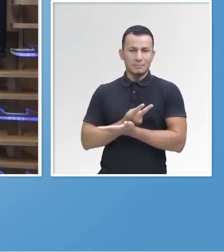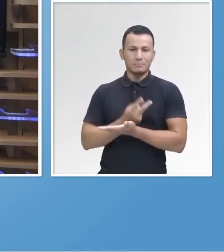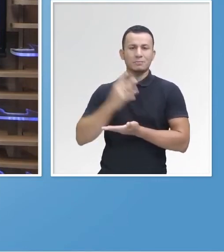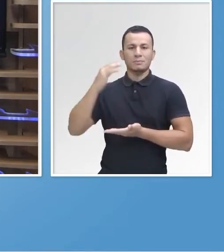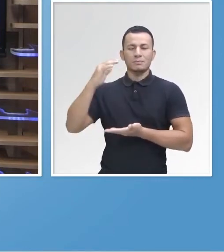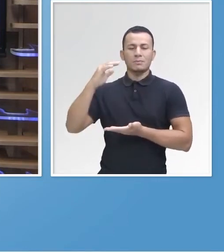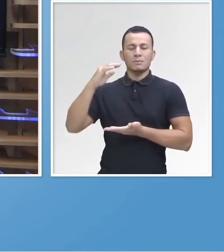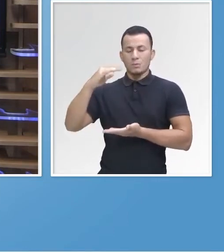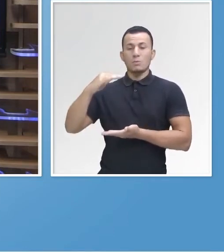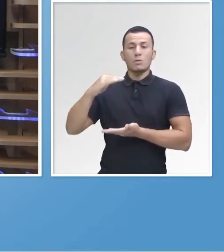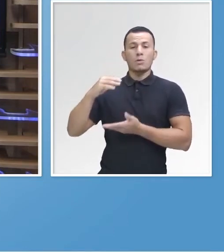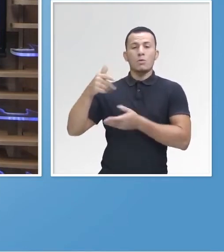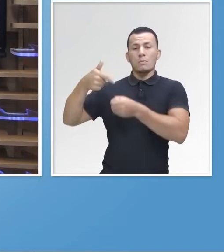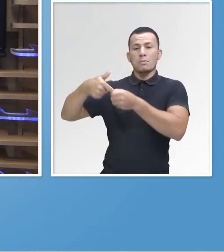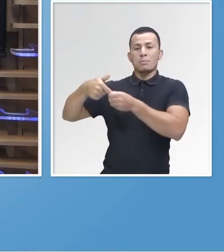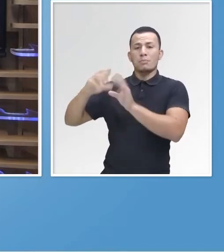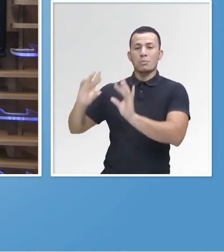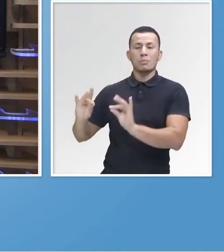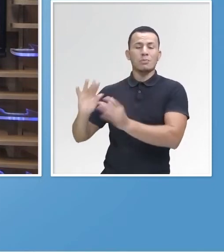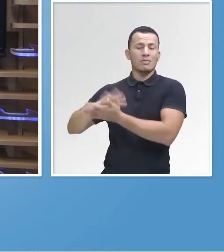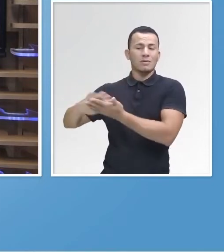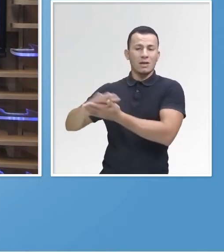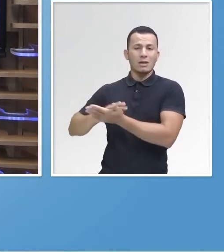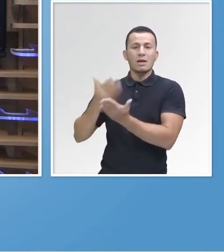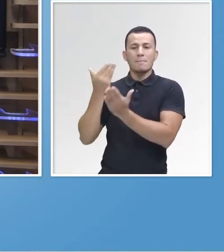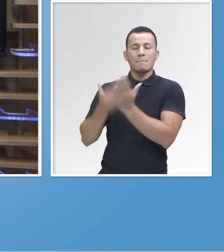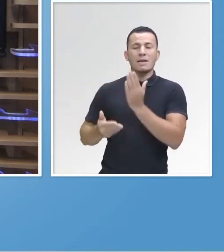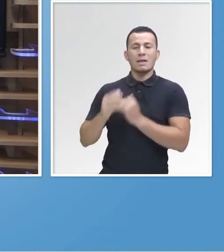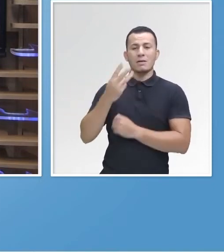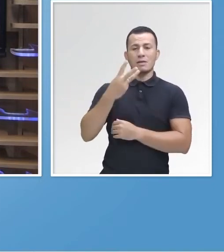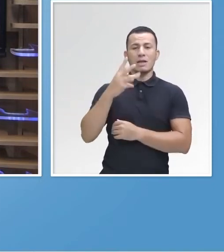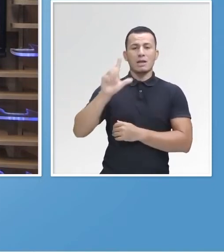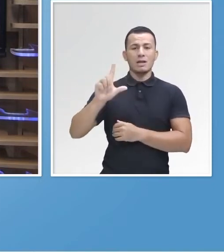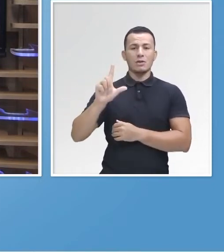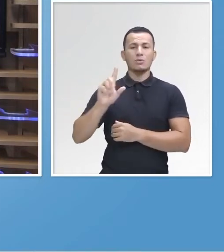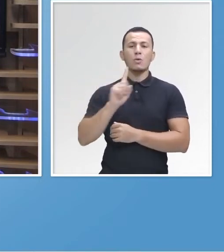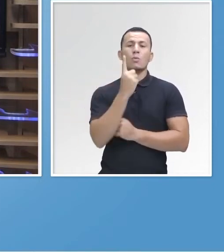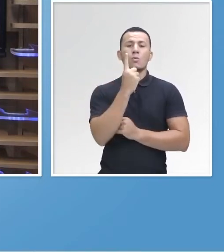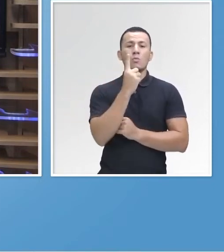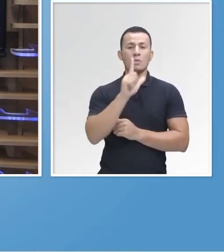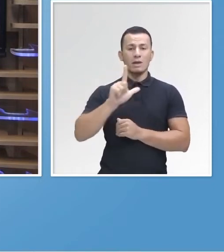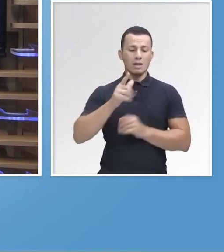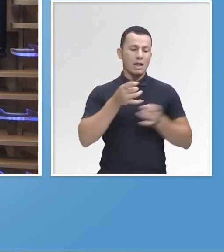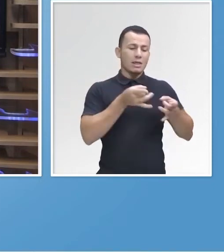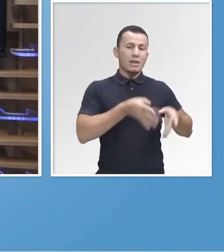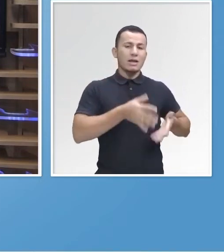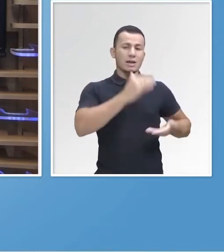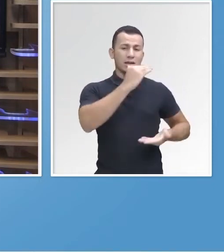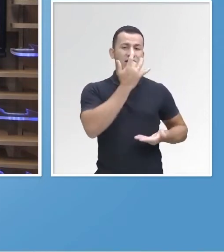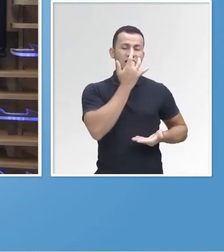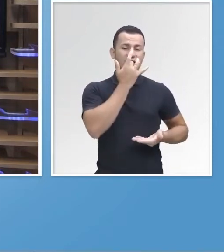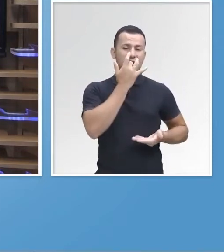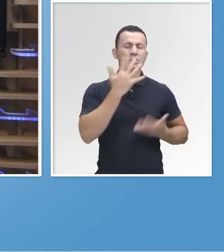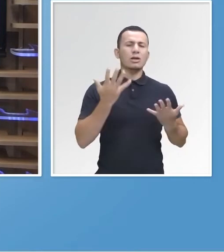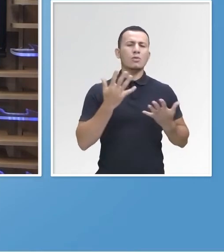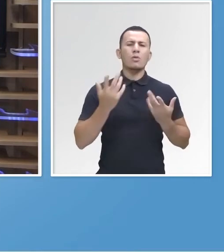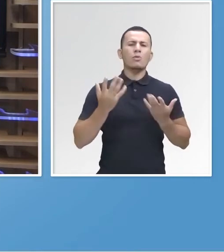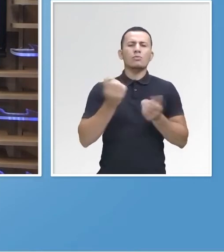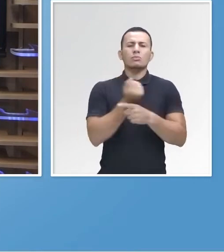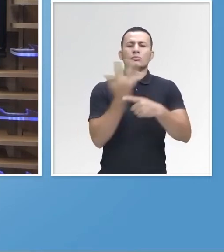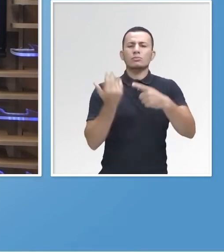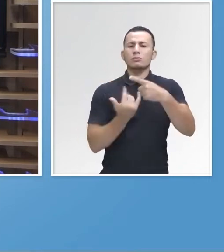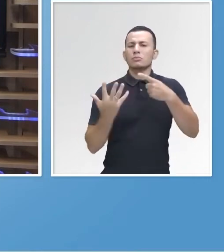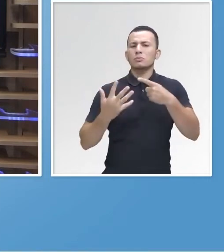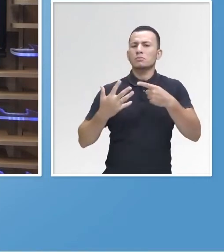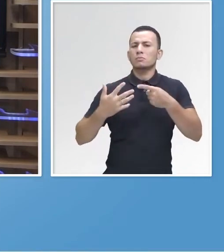além do Dali tá sem gasolina perdeu o que 3 litros sobrou só um litro Qual é a fração que corresponde ao que sobrou dessa gasolina